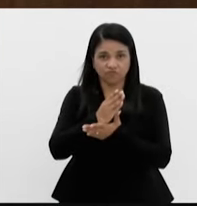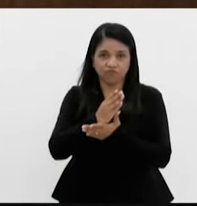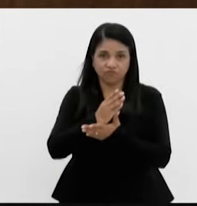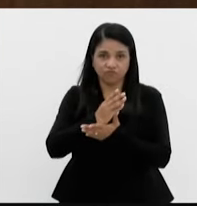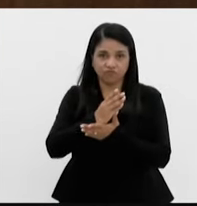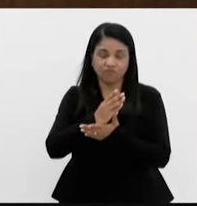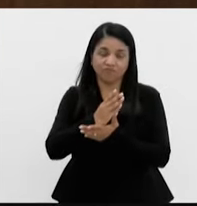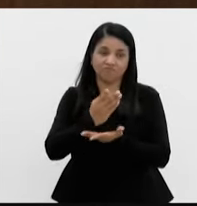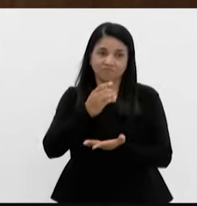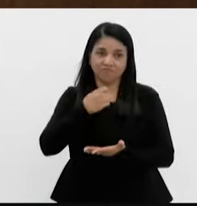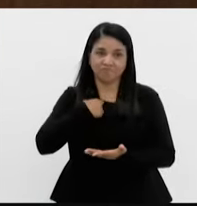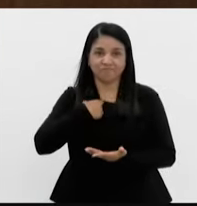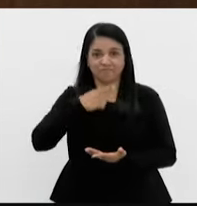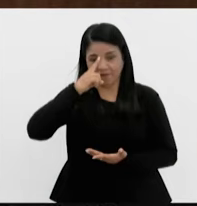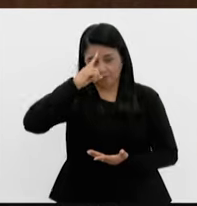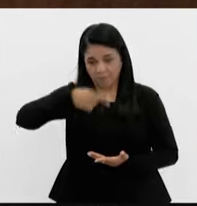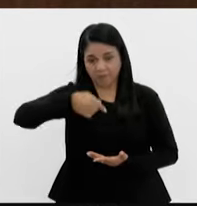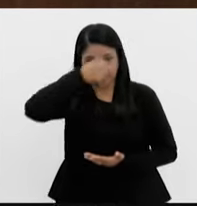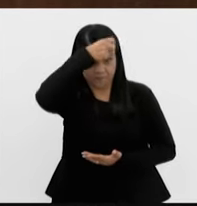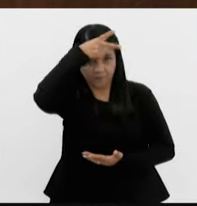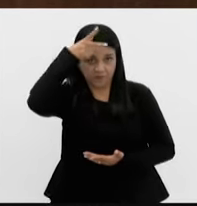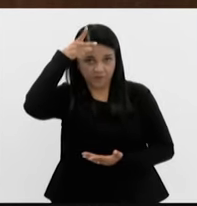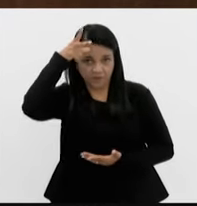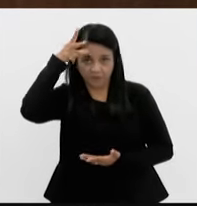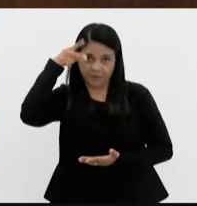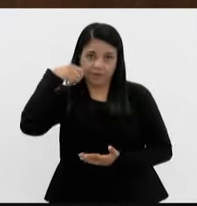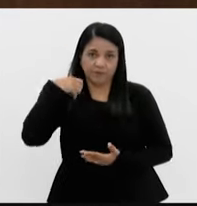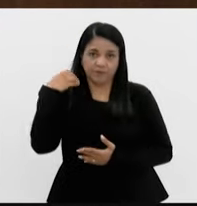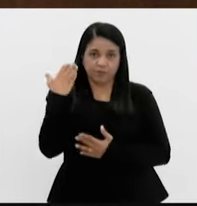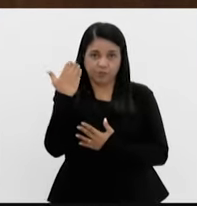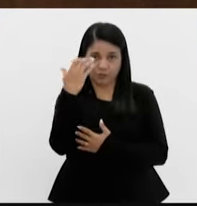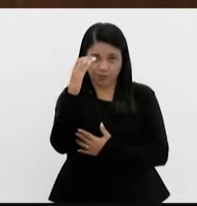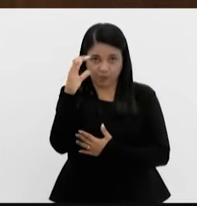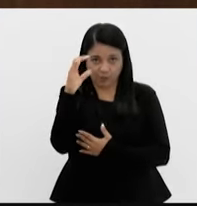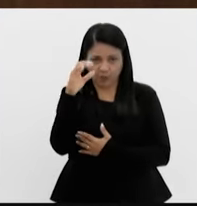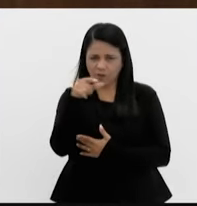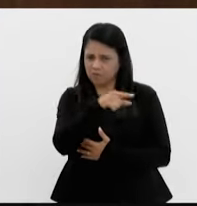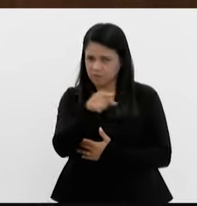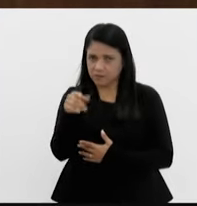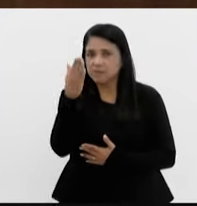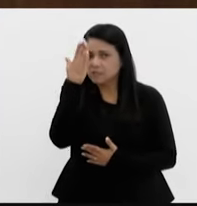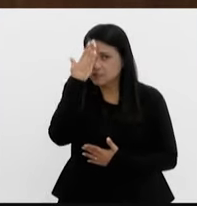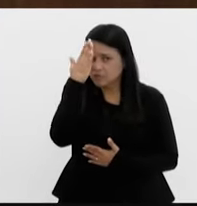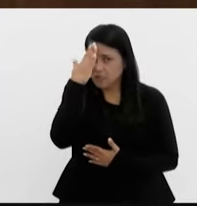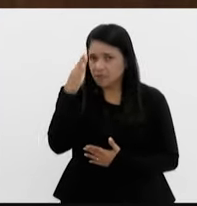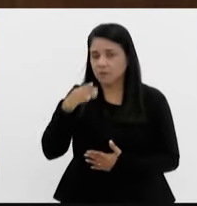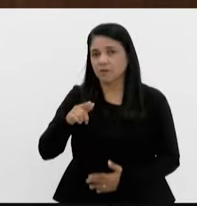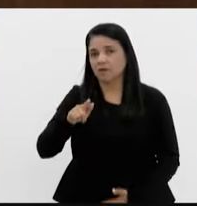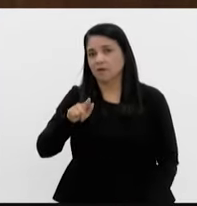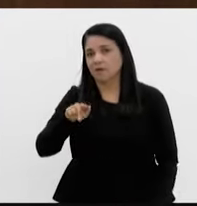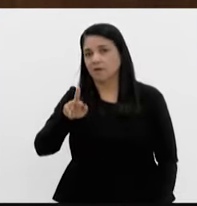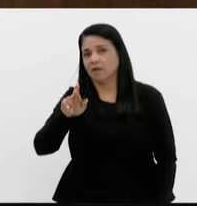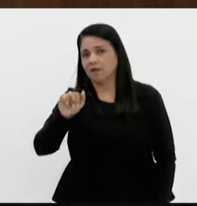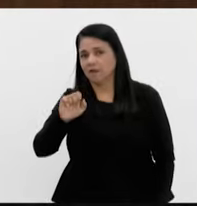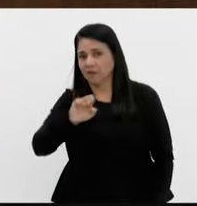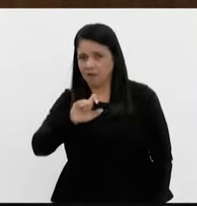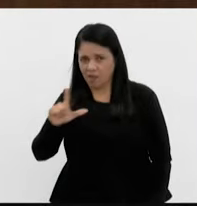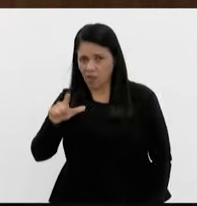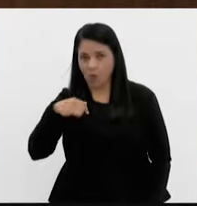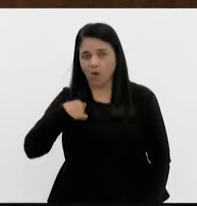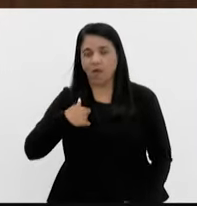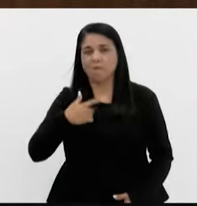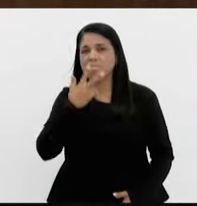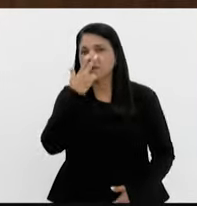prefeito da cidade e que para todos aqui sabem que o tal do grael lá ele é fant